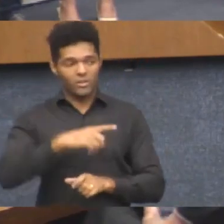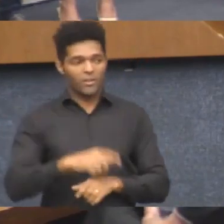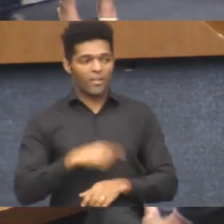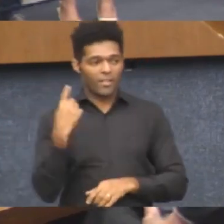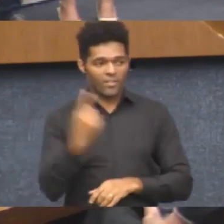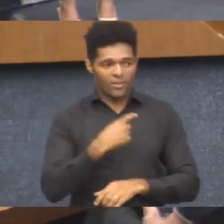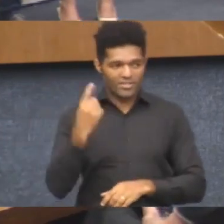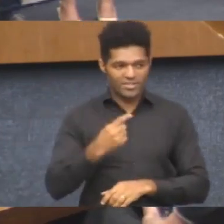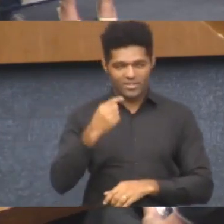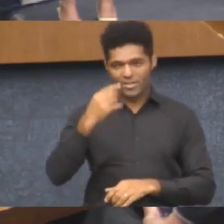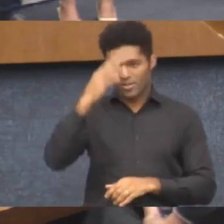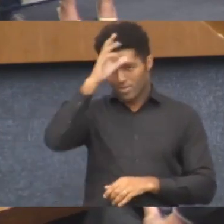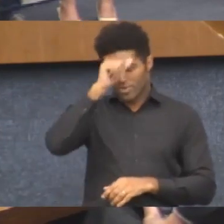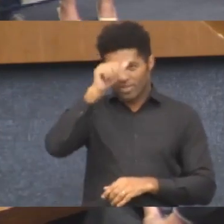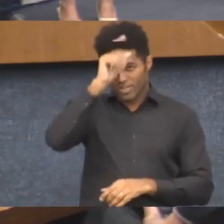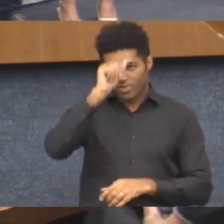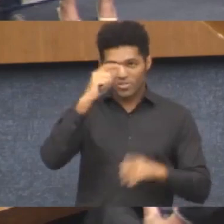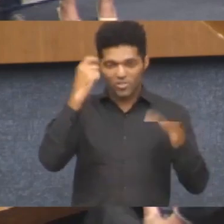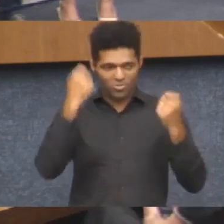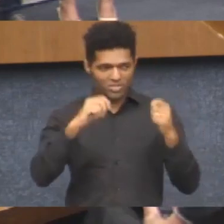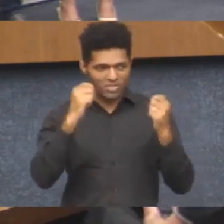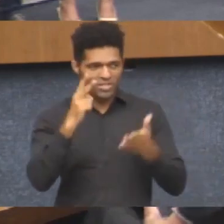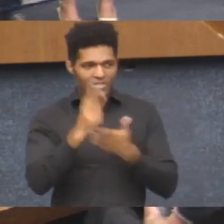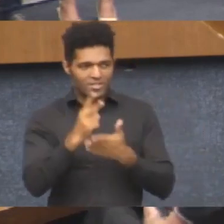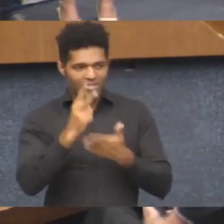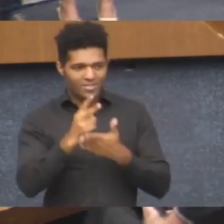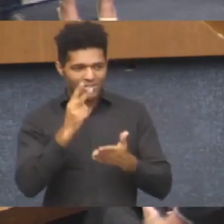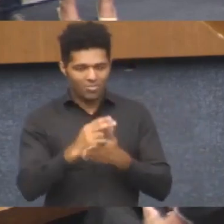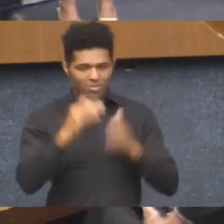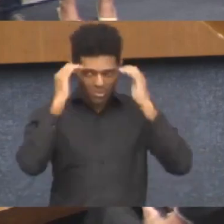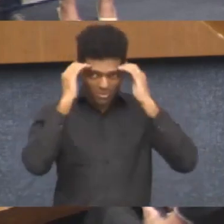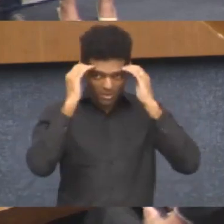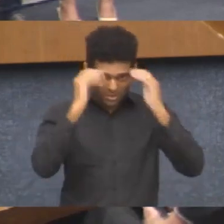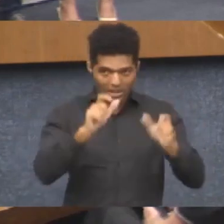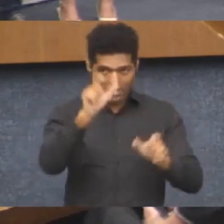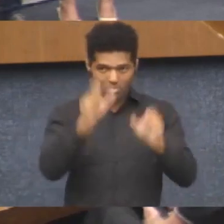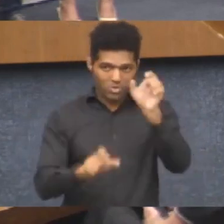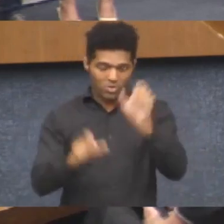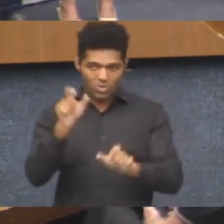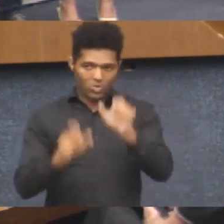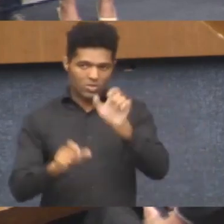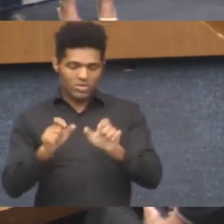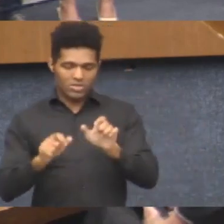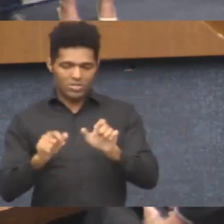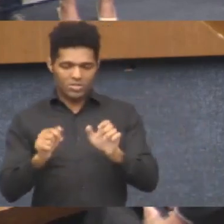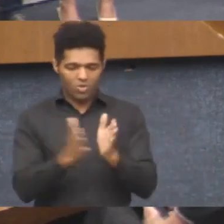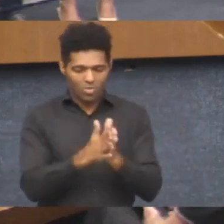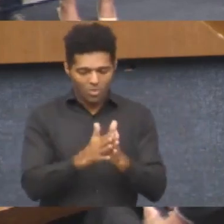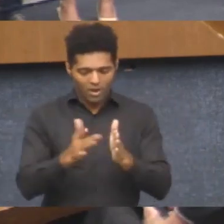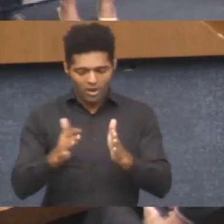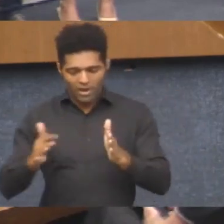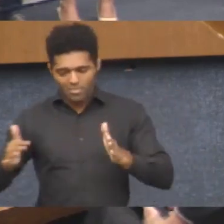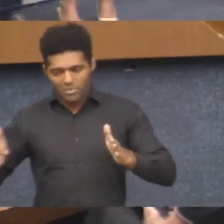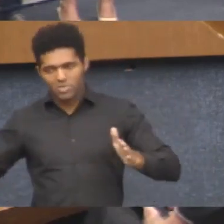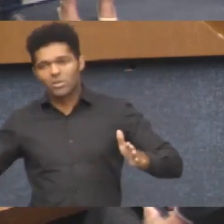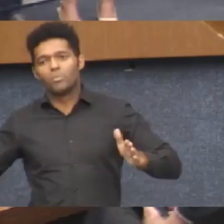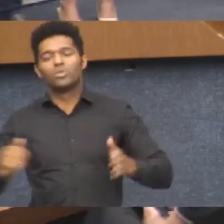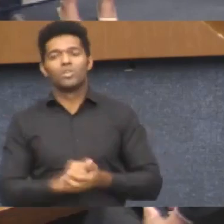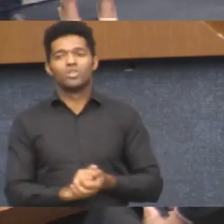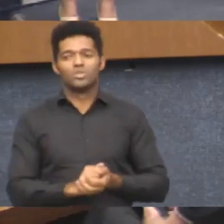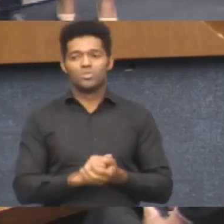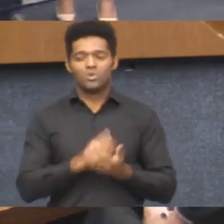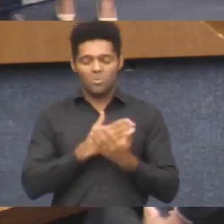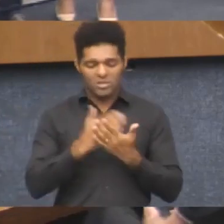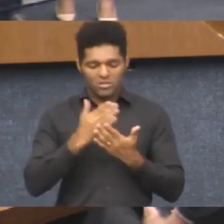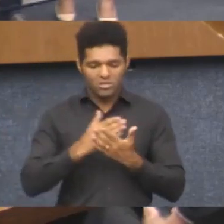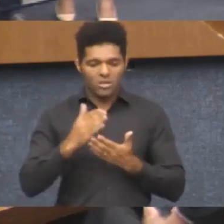interior, que a gente tem sempre que respeitar, assim, os mais antigos e os que estão há mais tempo na caminhada, né? Então, nós não podemos deixar de começar essa homenagem